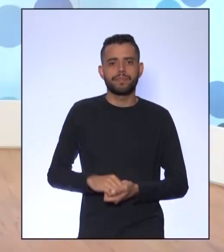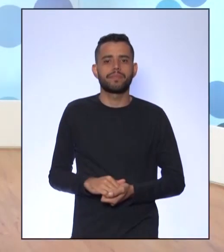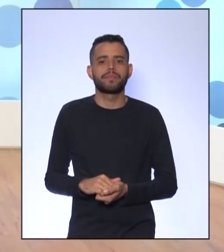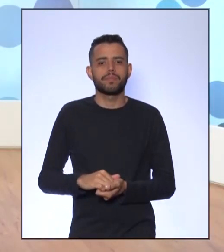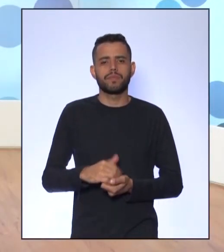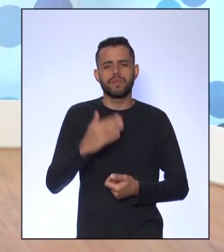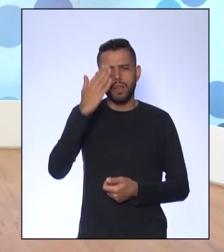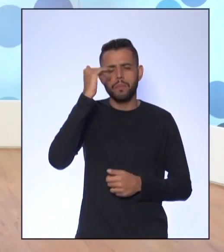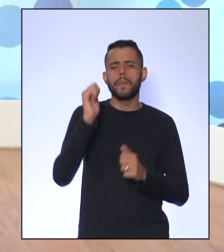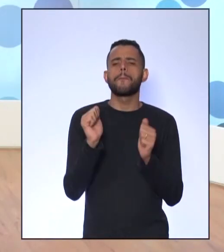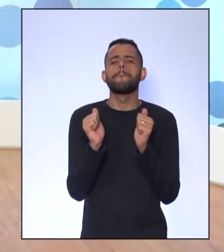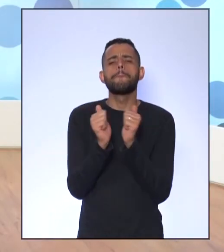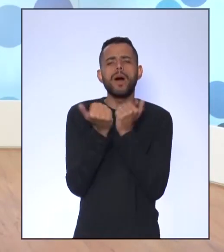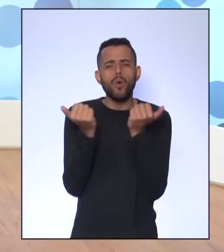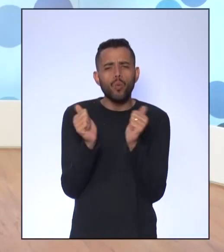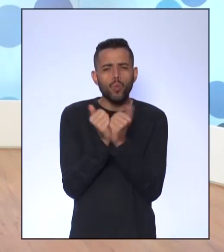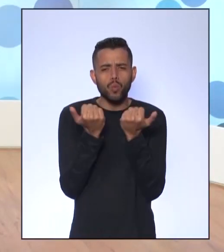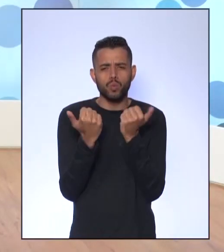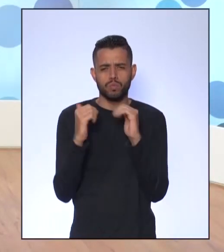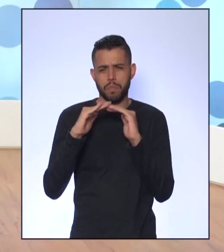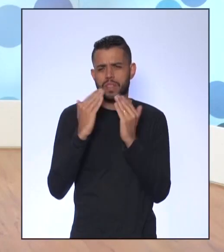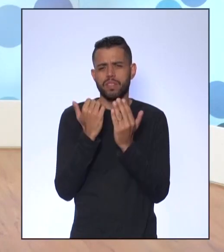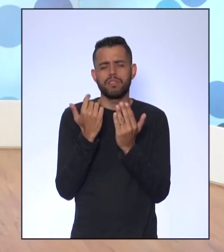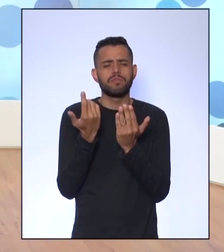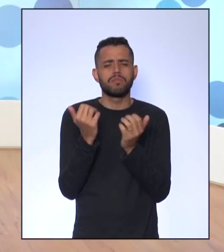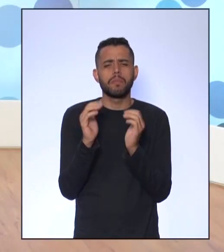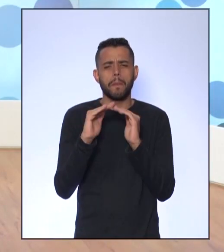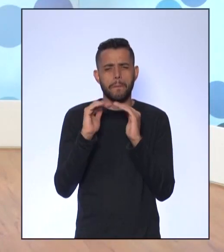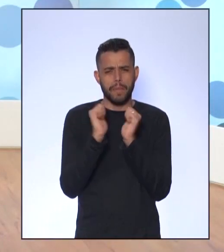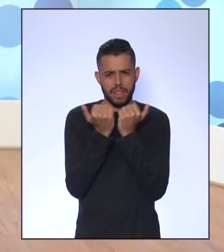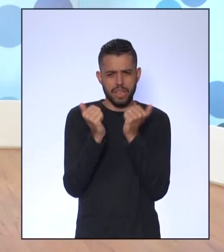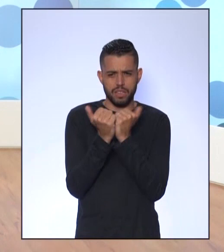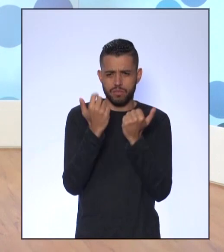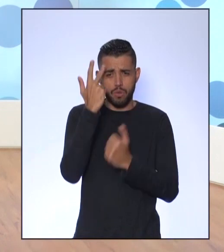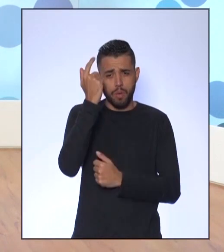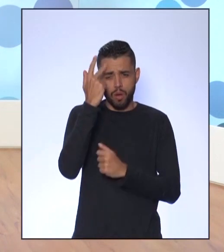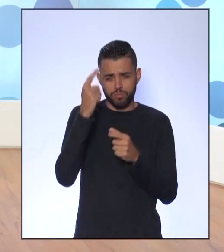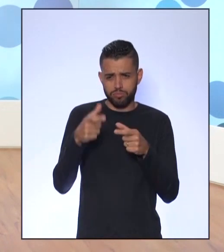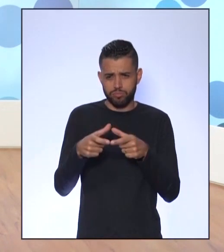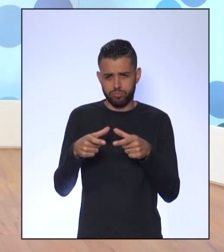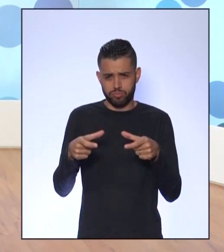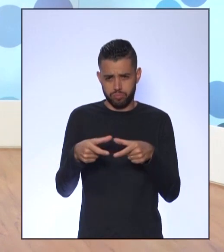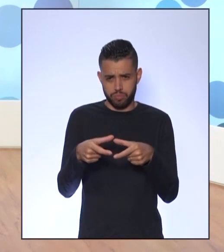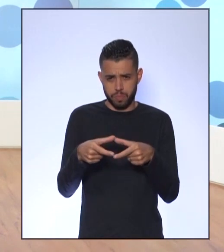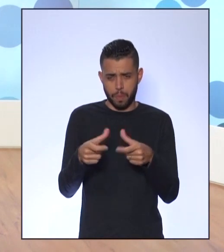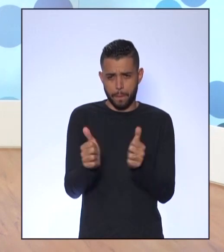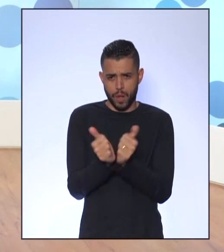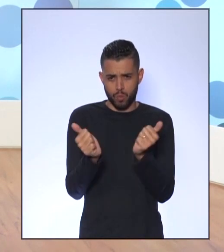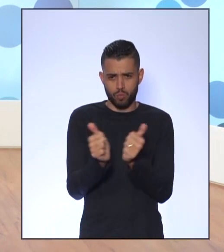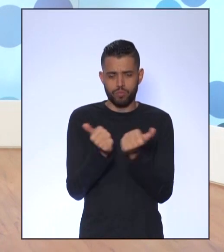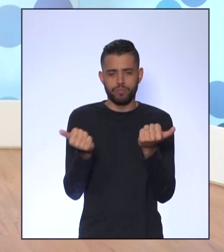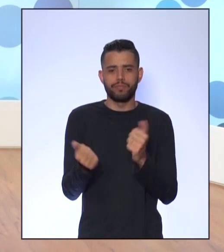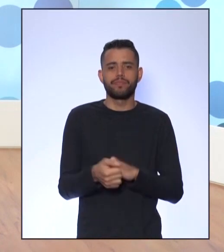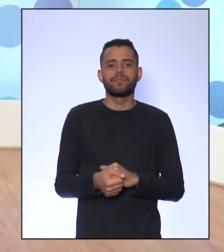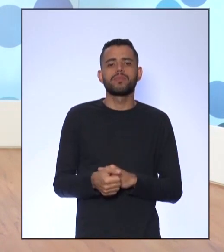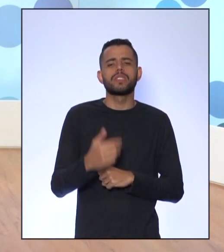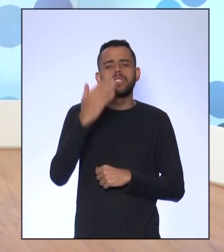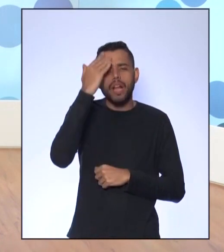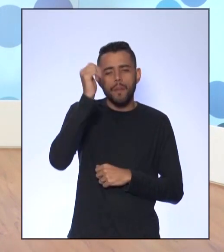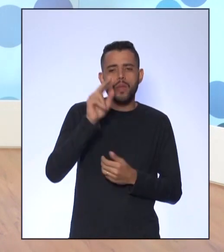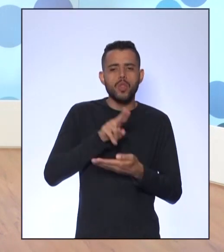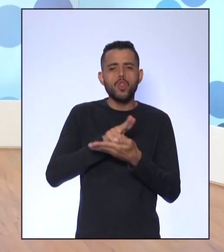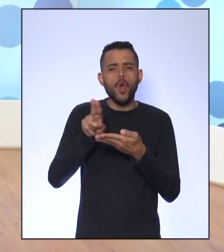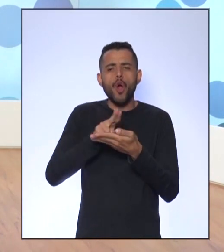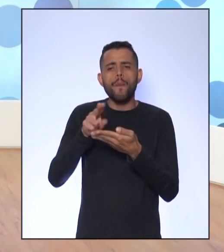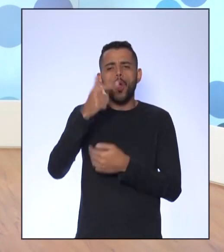sabe o pão francês que nós comemos no café da manhã, comumente? Pãozinho francês. Você sabe os outros nomes